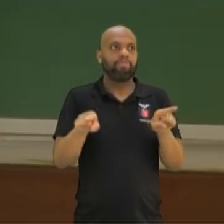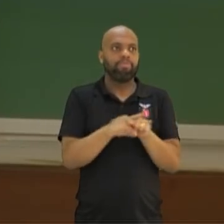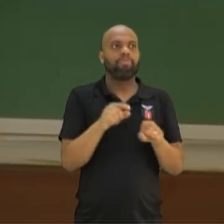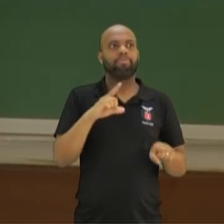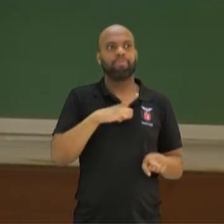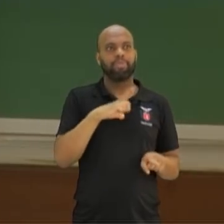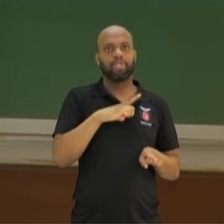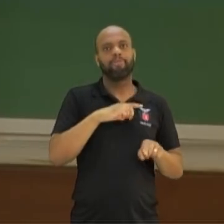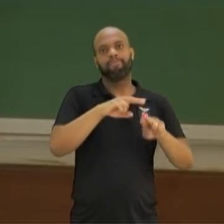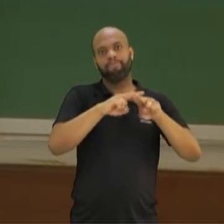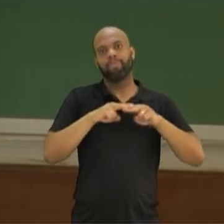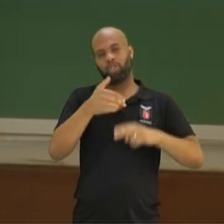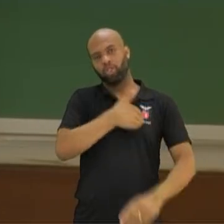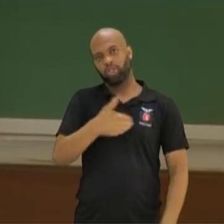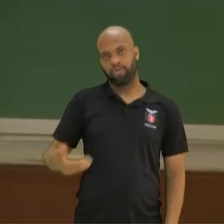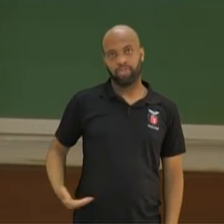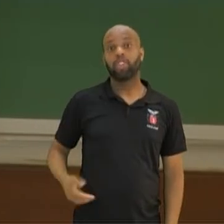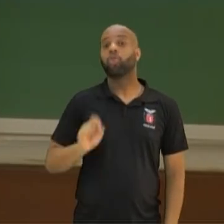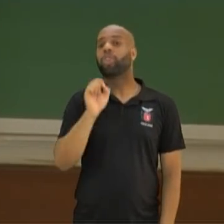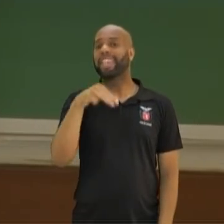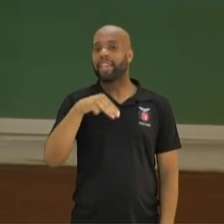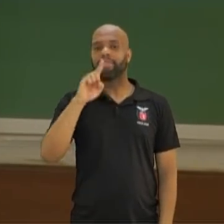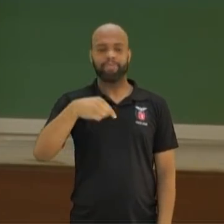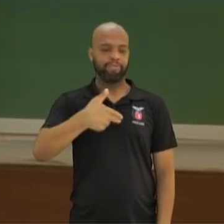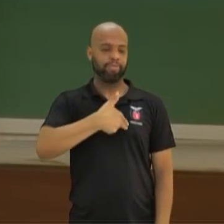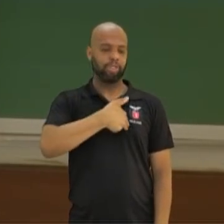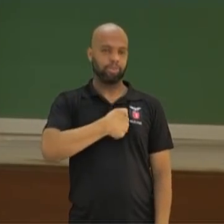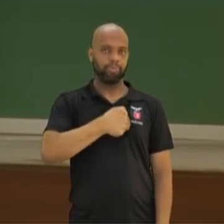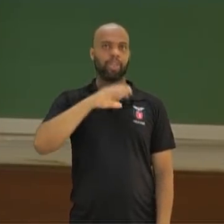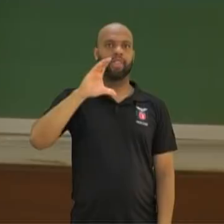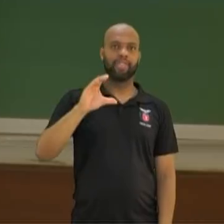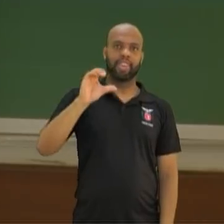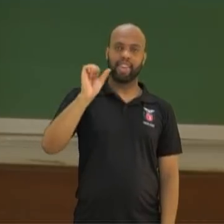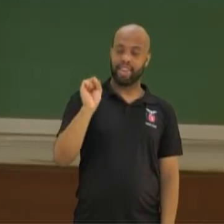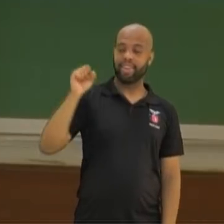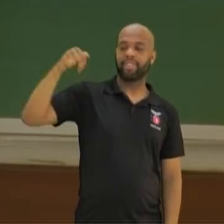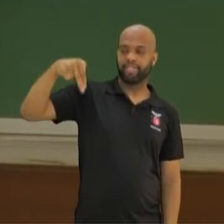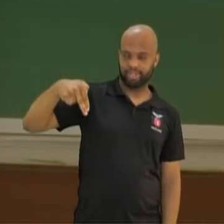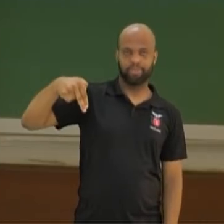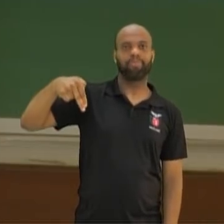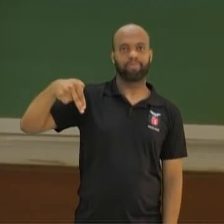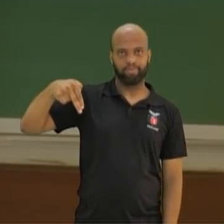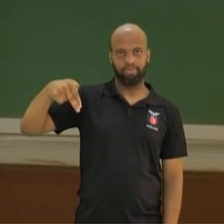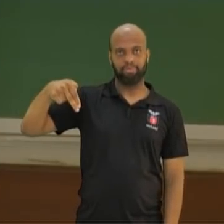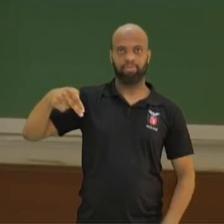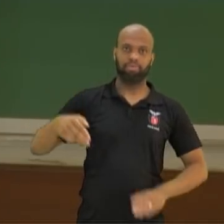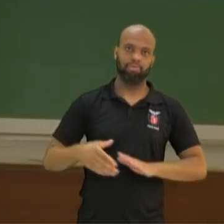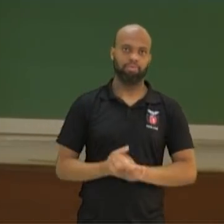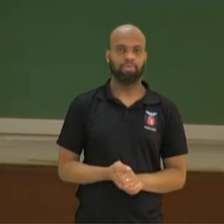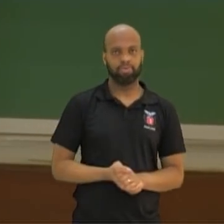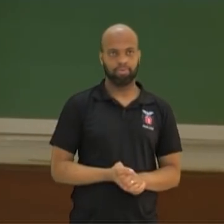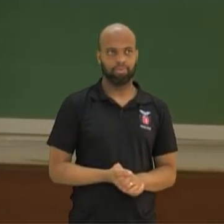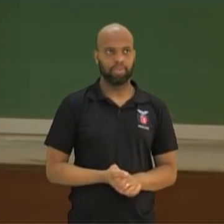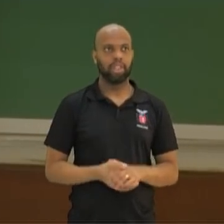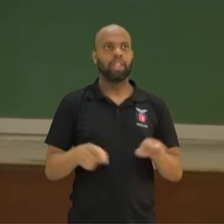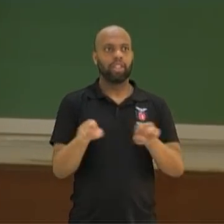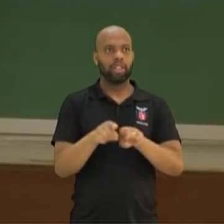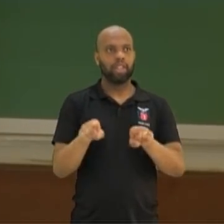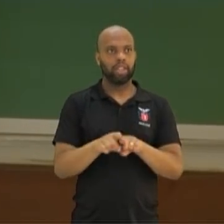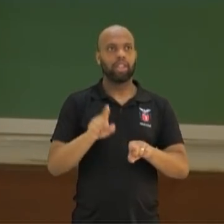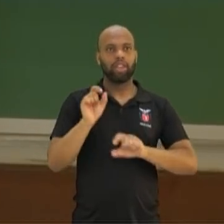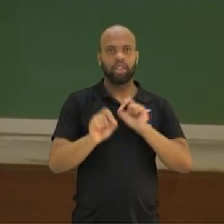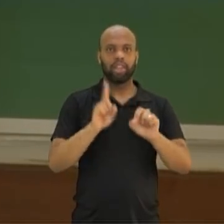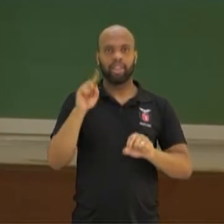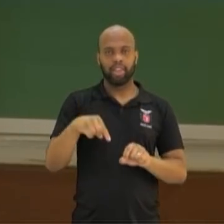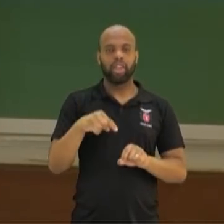almejada pelo governo Getúlio Vargas. É a Companhia Siderúrgica Nacional, que hoje aparece como CSN, e, logicamente,